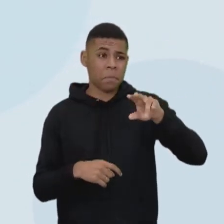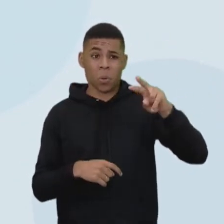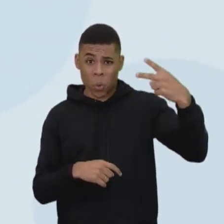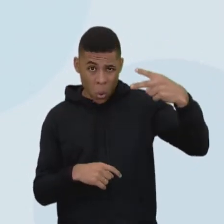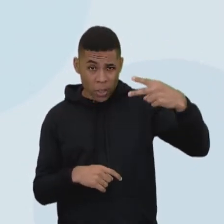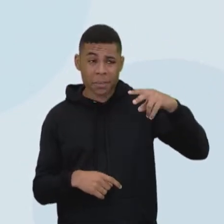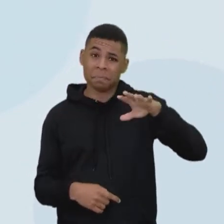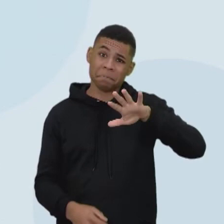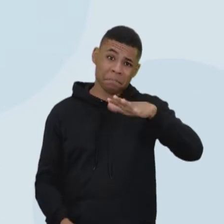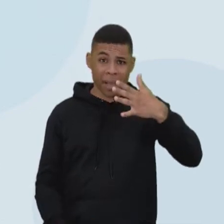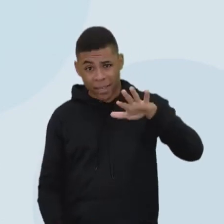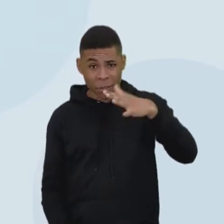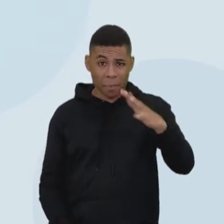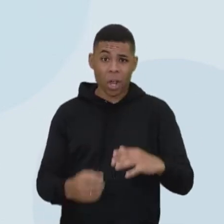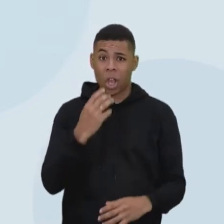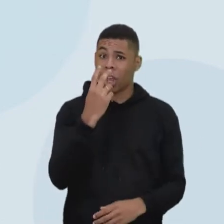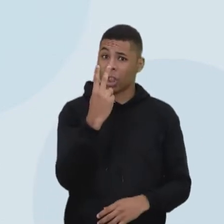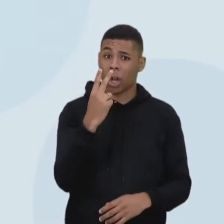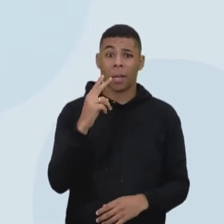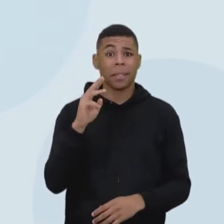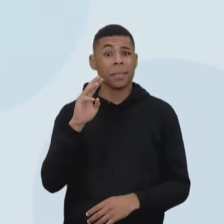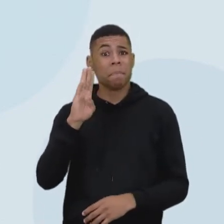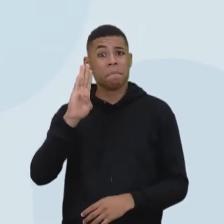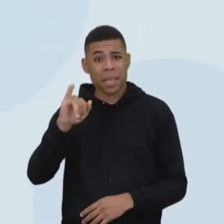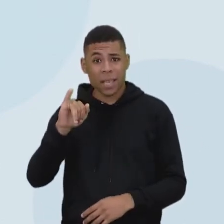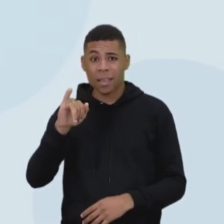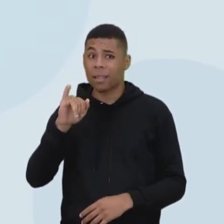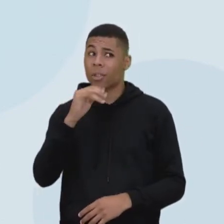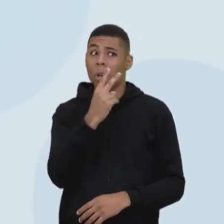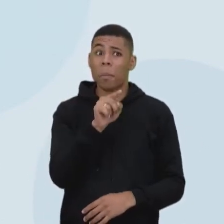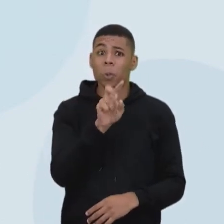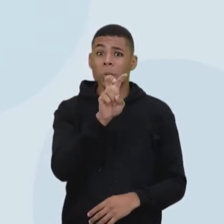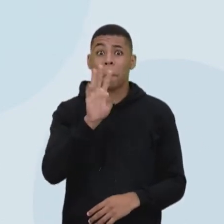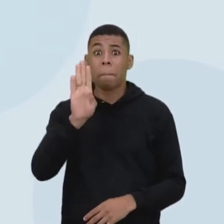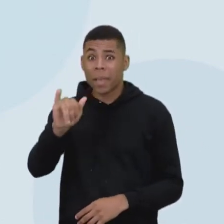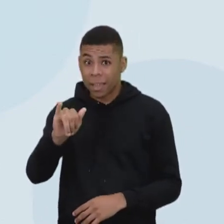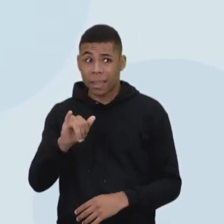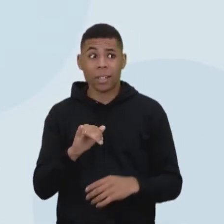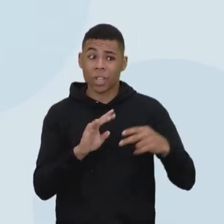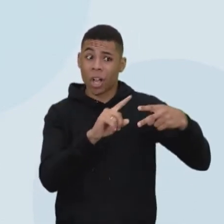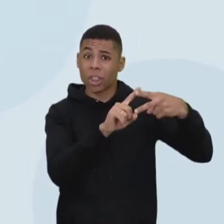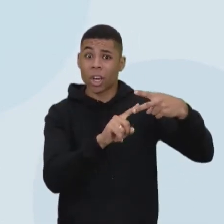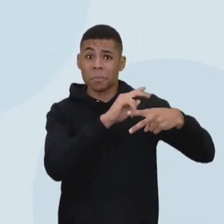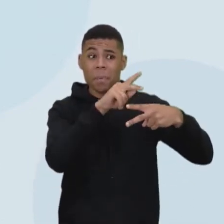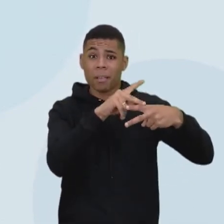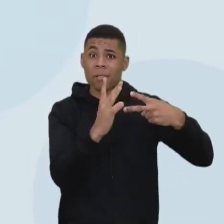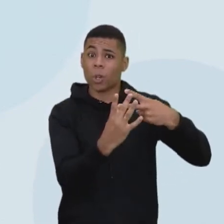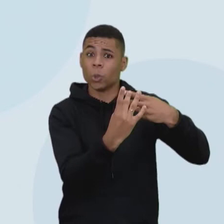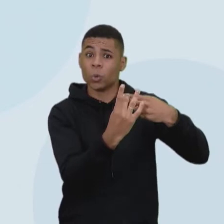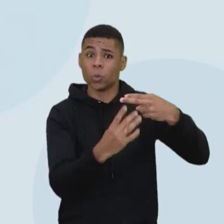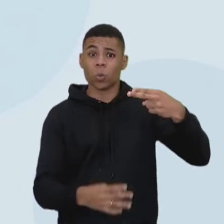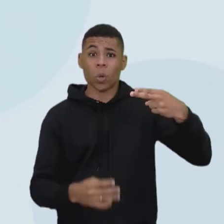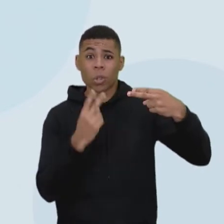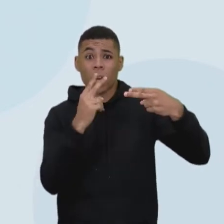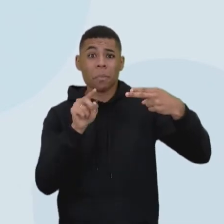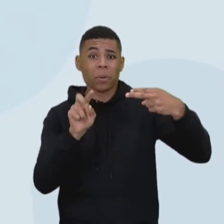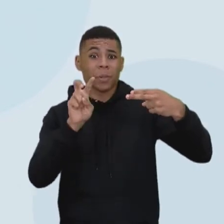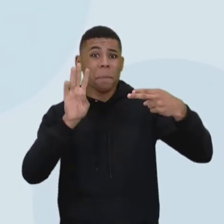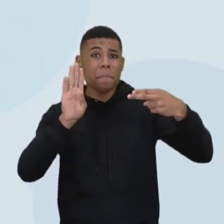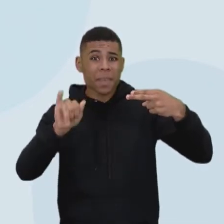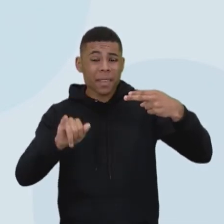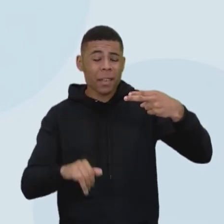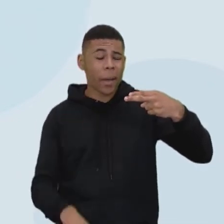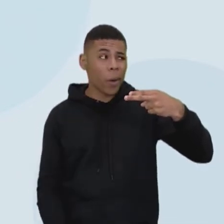aí 2,5 bilhões de população só nos dois países, ou seja, né, um pouco